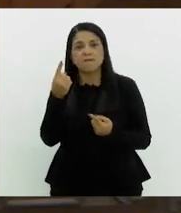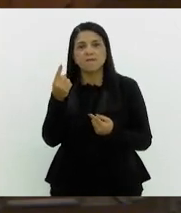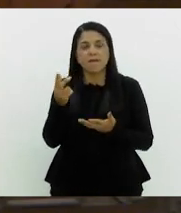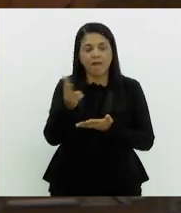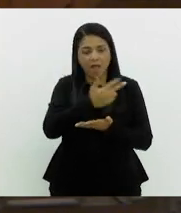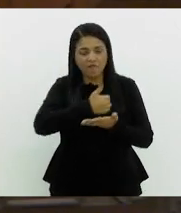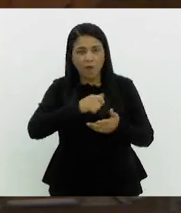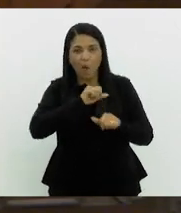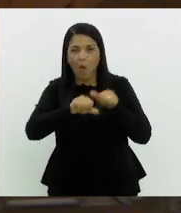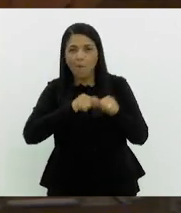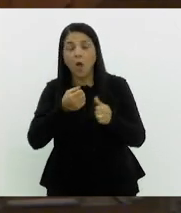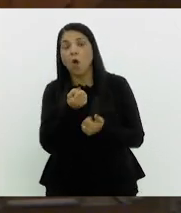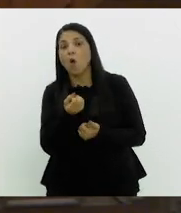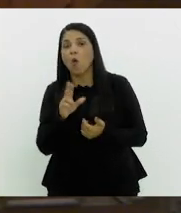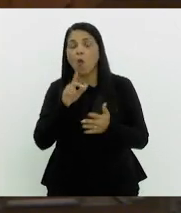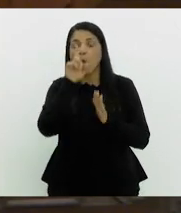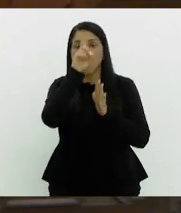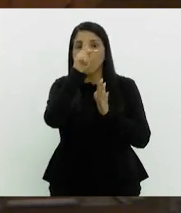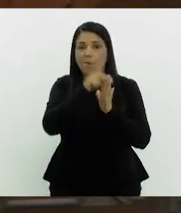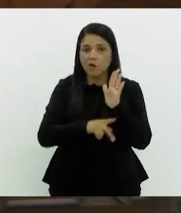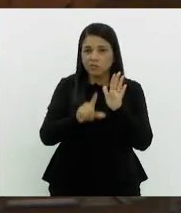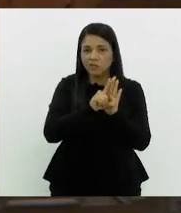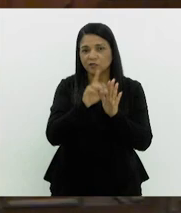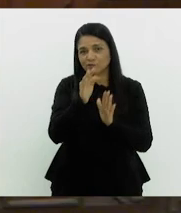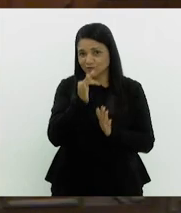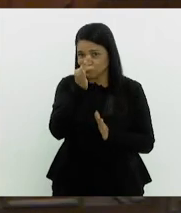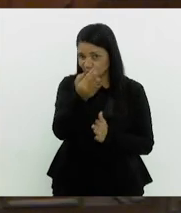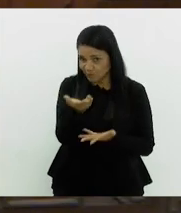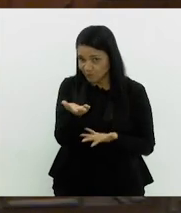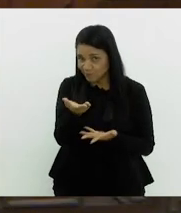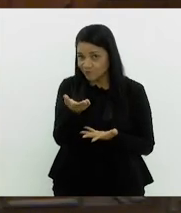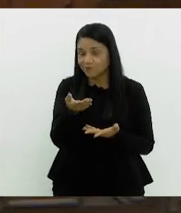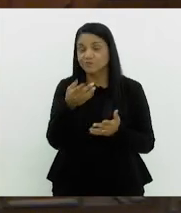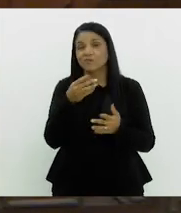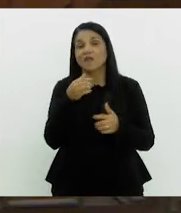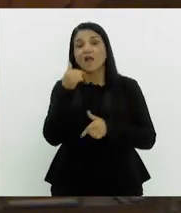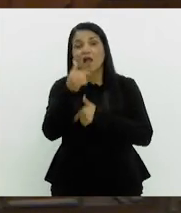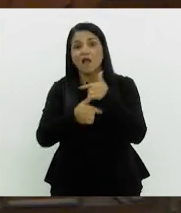projetos que ainda estão por vir. Então, a atividade da